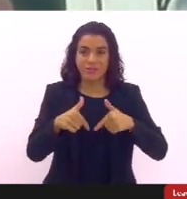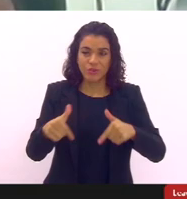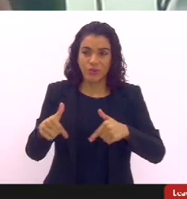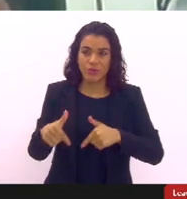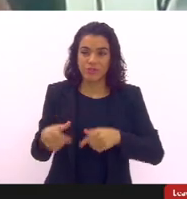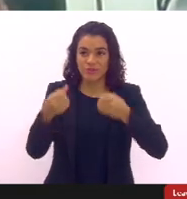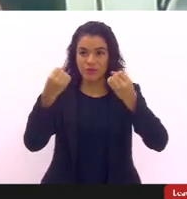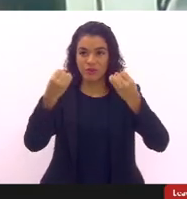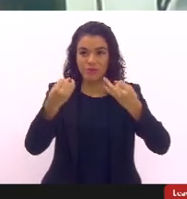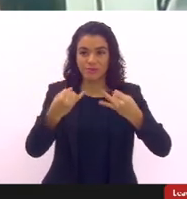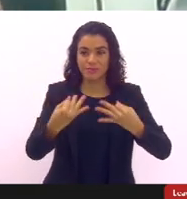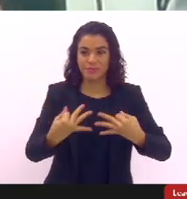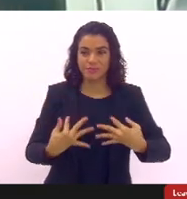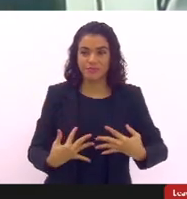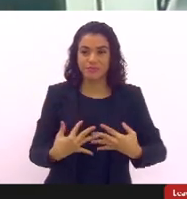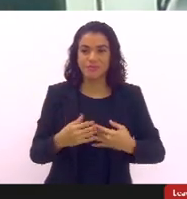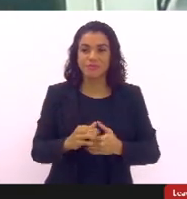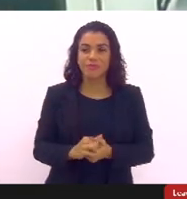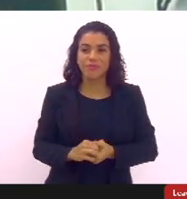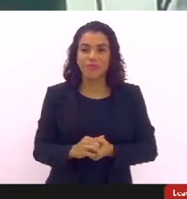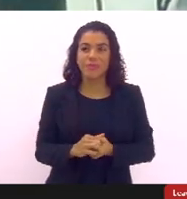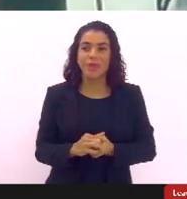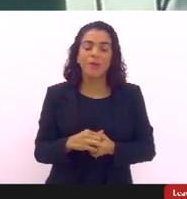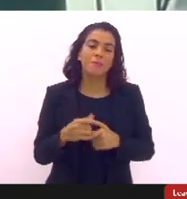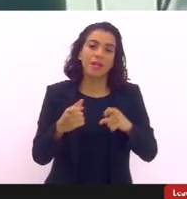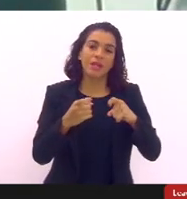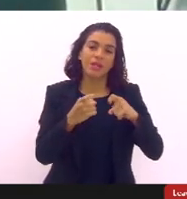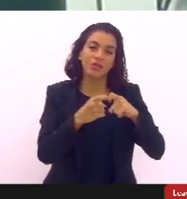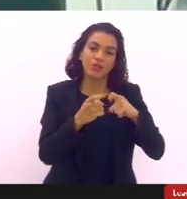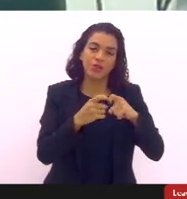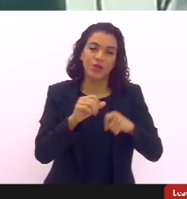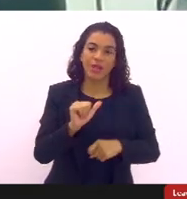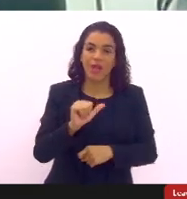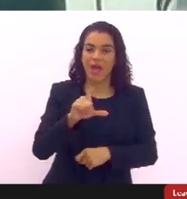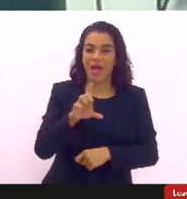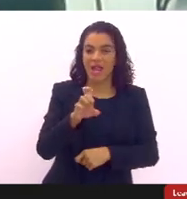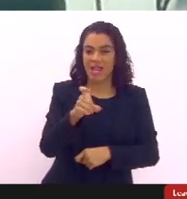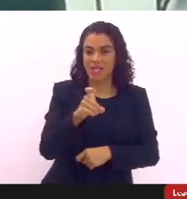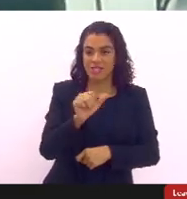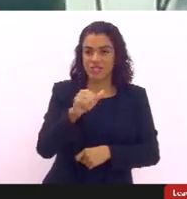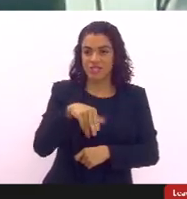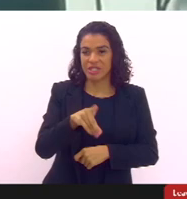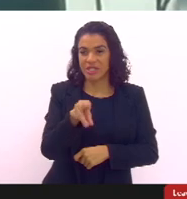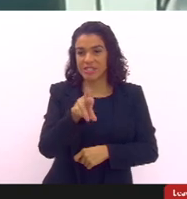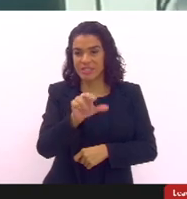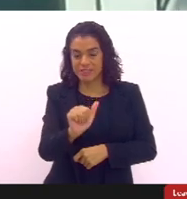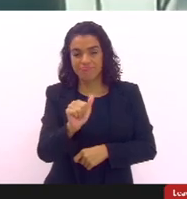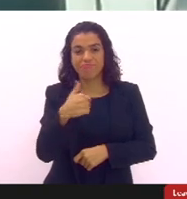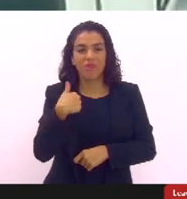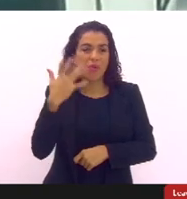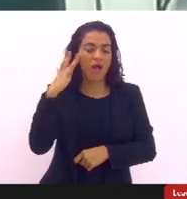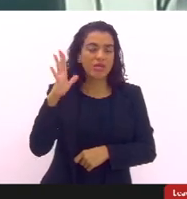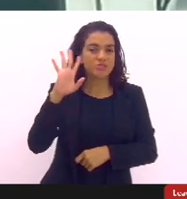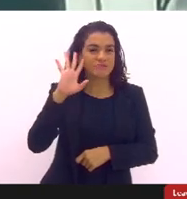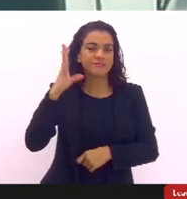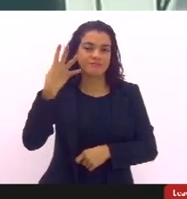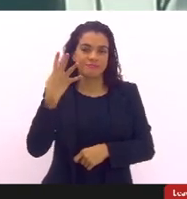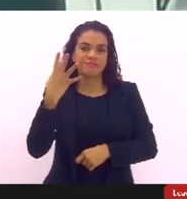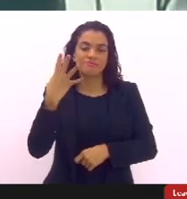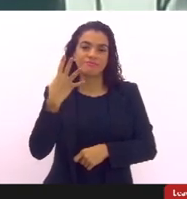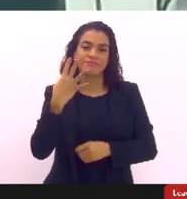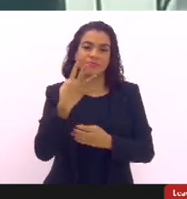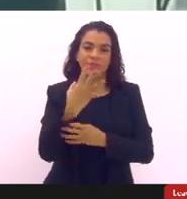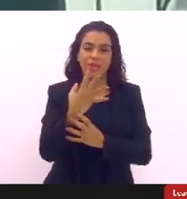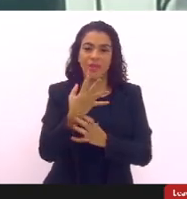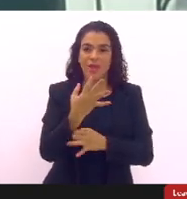aqui pela doutora Alexandra, que estão em andamento e que a gente acredita que vai solucionar grande